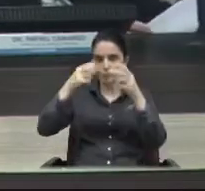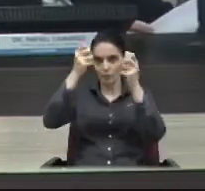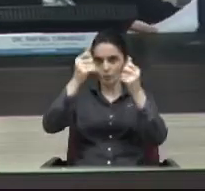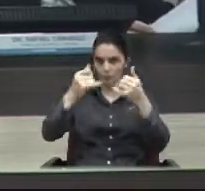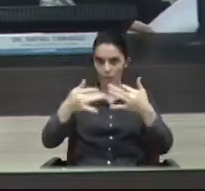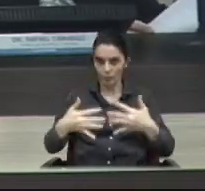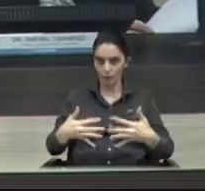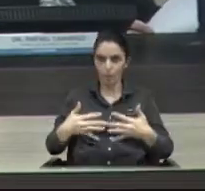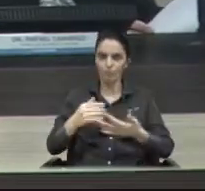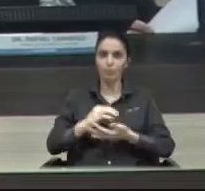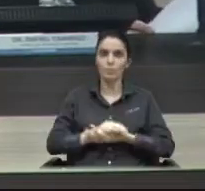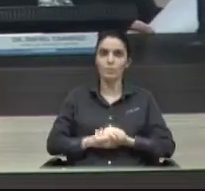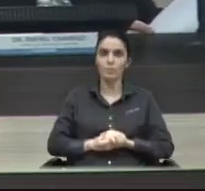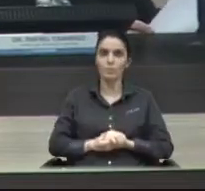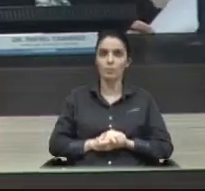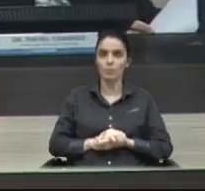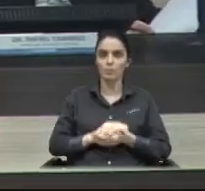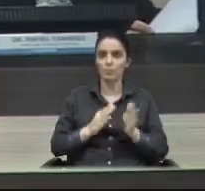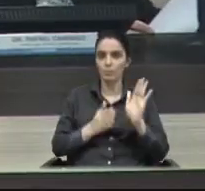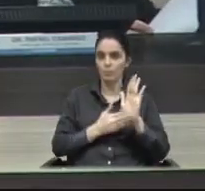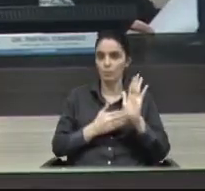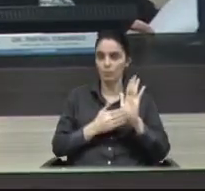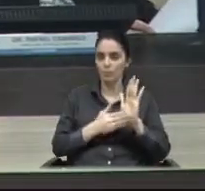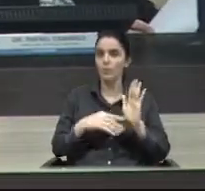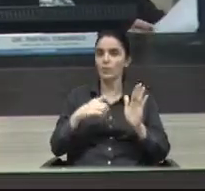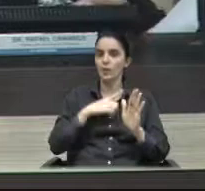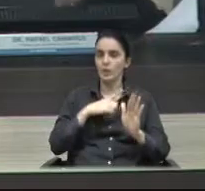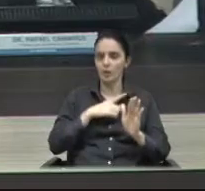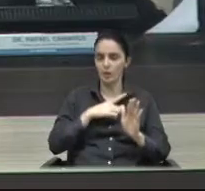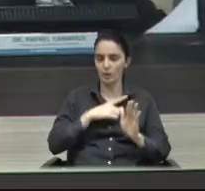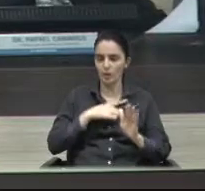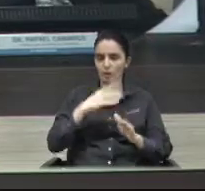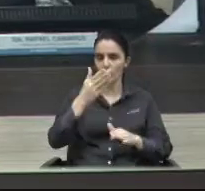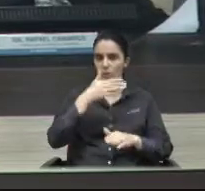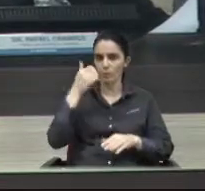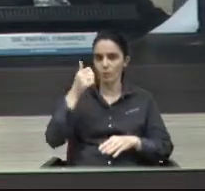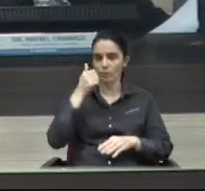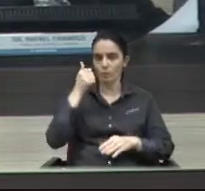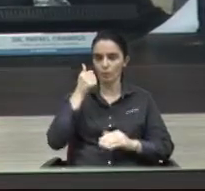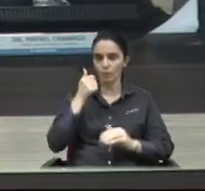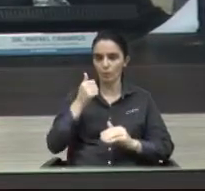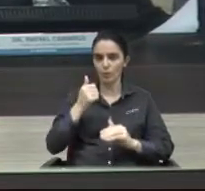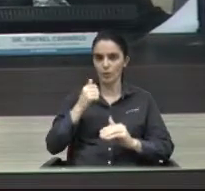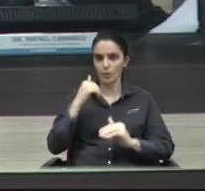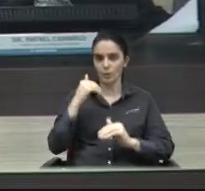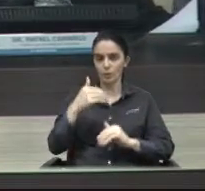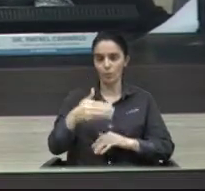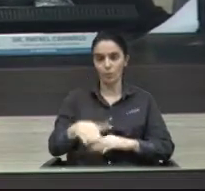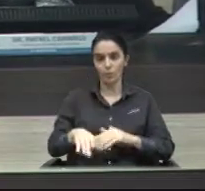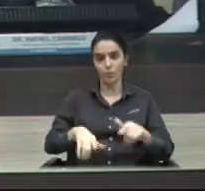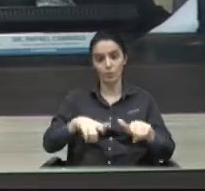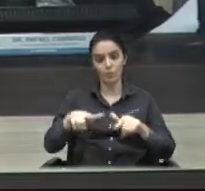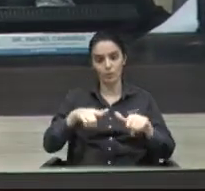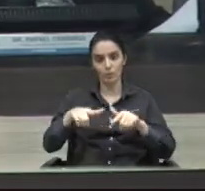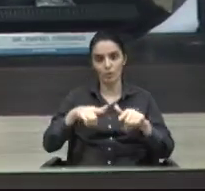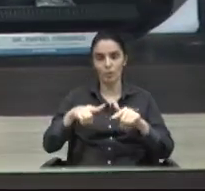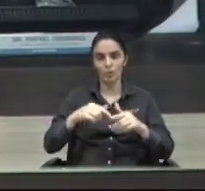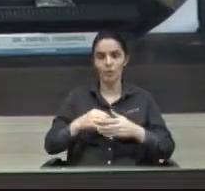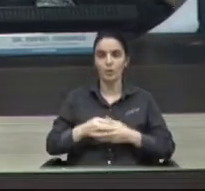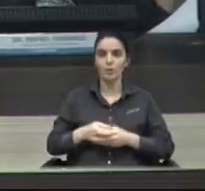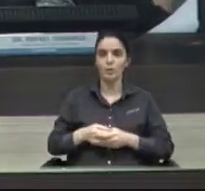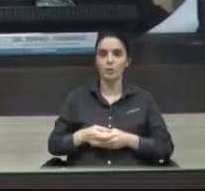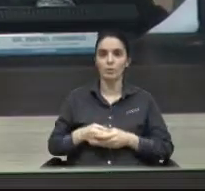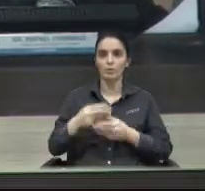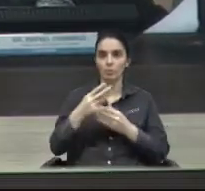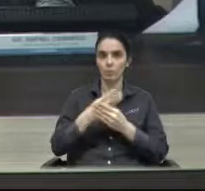Justificativa. A proposição tem por finalidade o melhor desenvolvimento dos trabalhos. Plenário